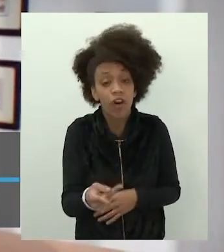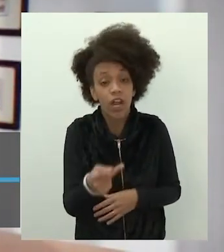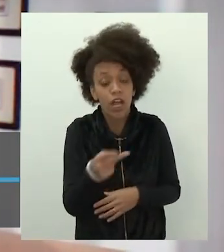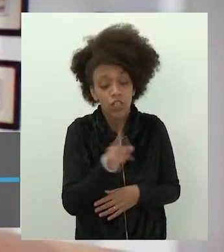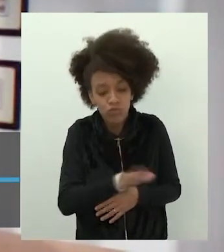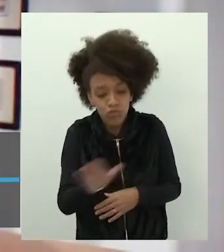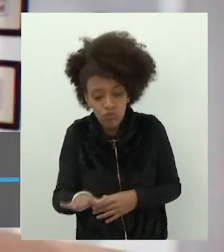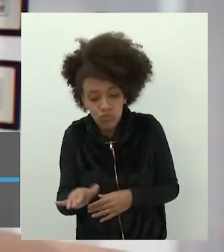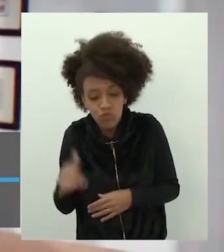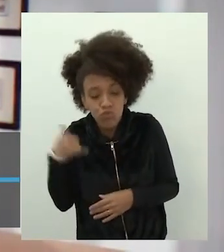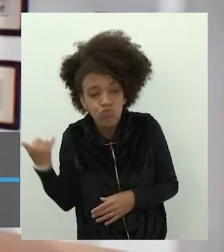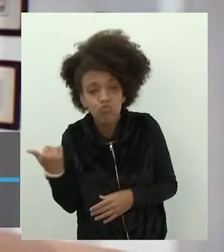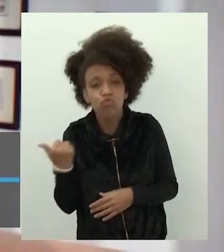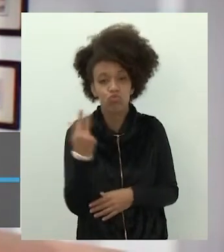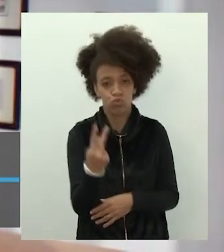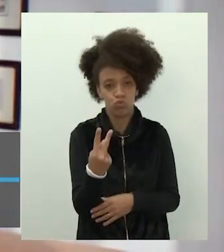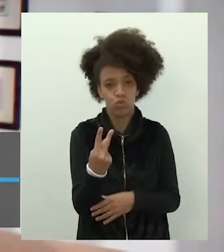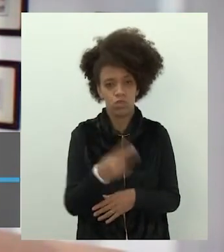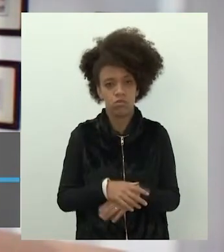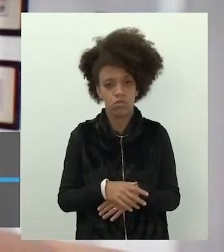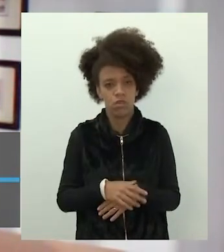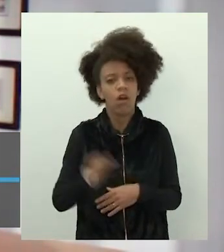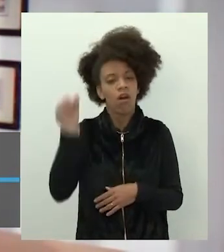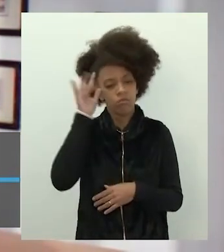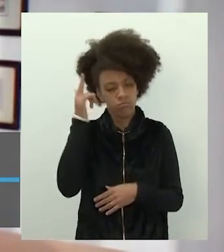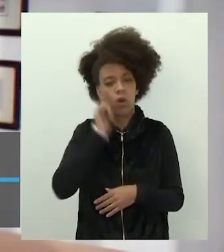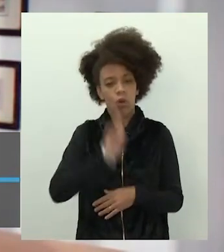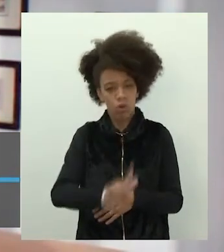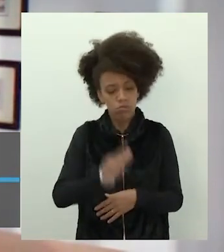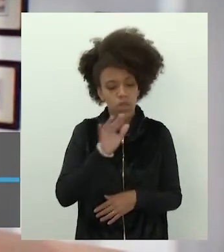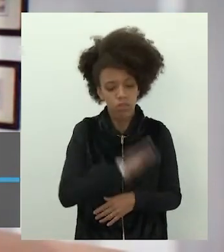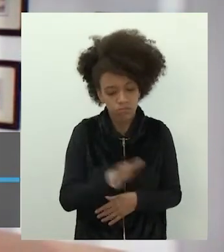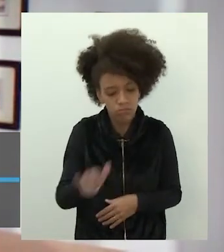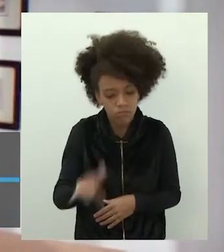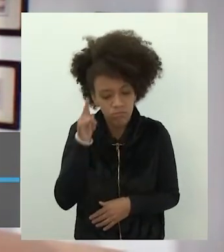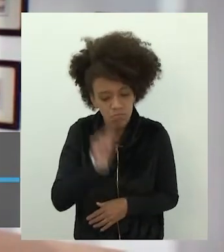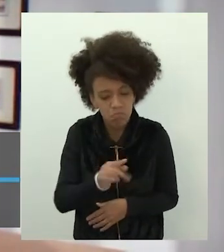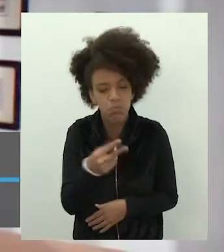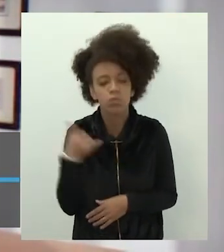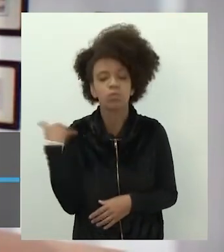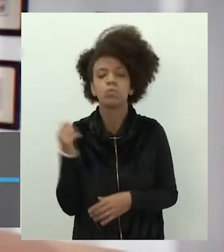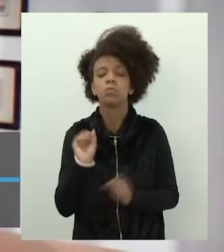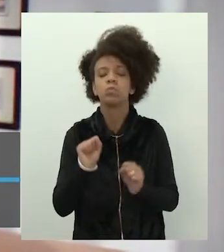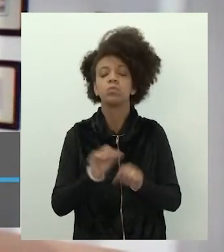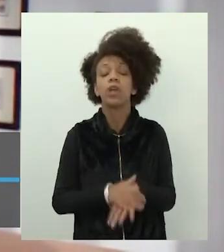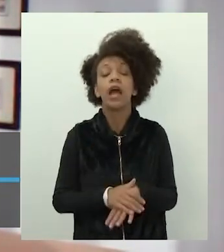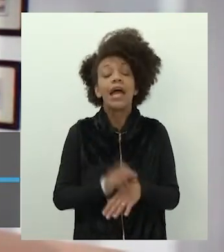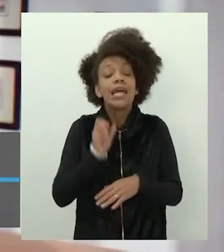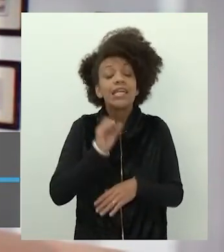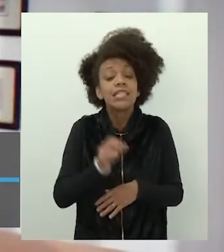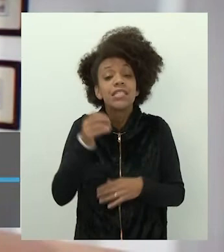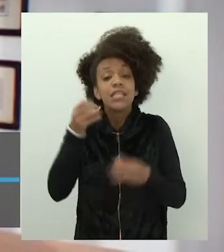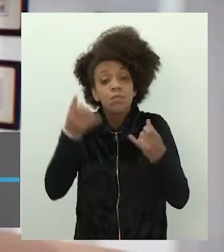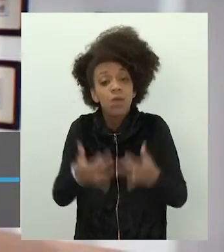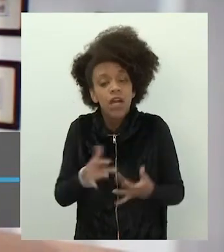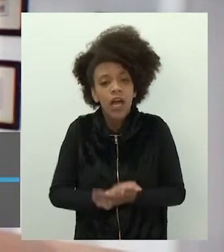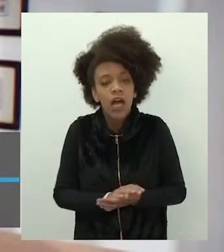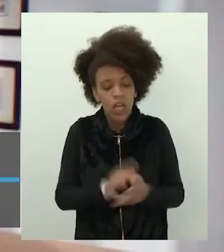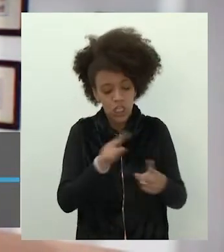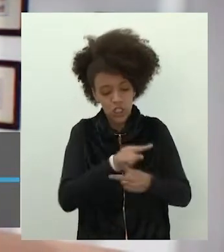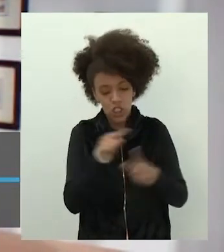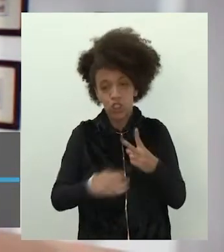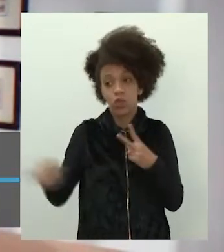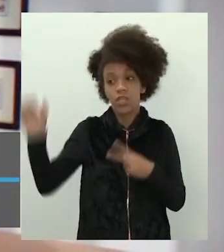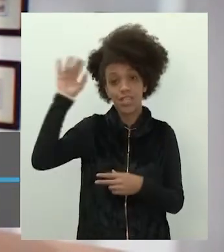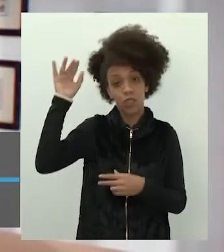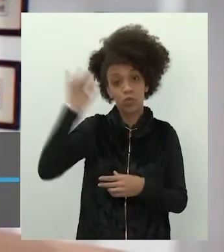2 anos, vocês conseguem imaginar de que crianças eu estou falando? Se eu falar de